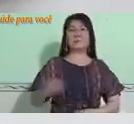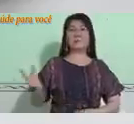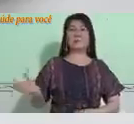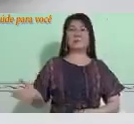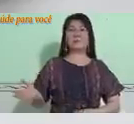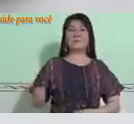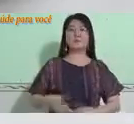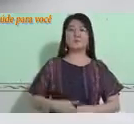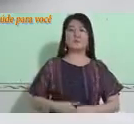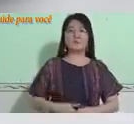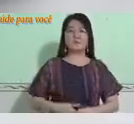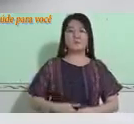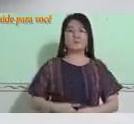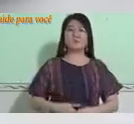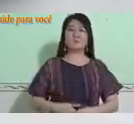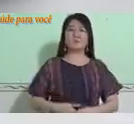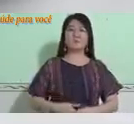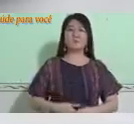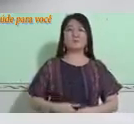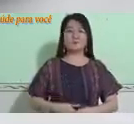COMPRESSAI ou cataplasma.